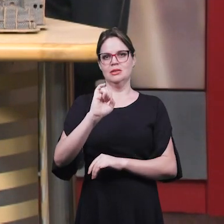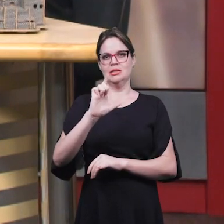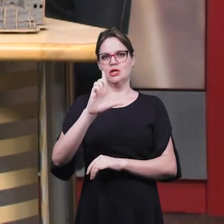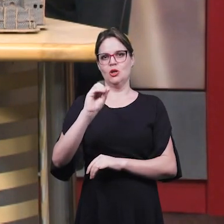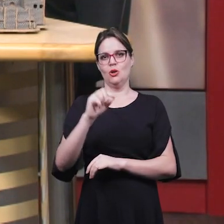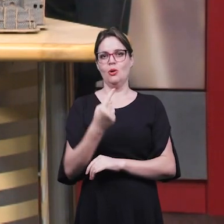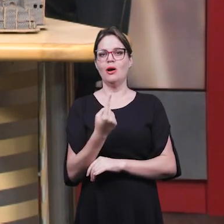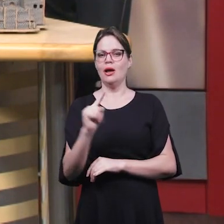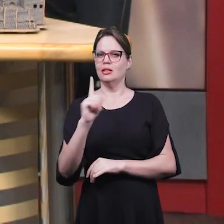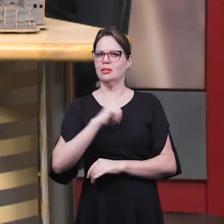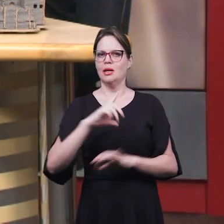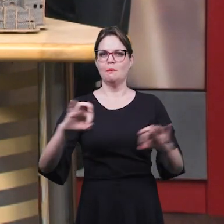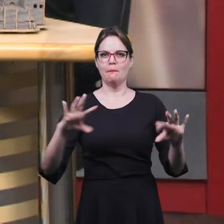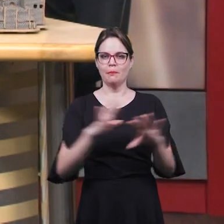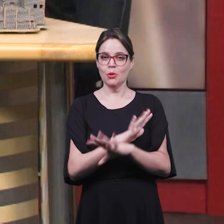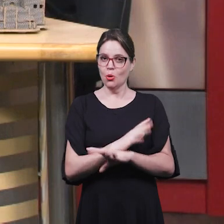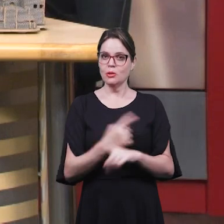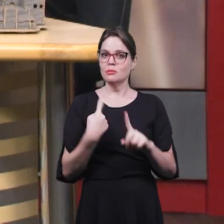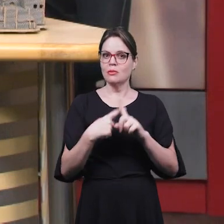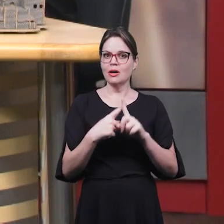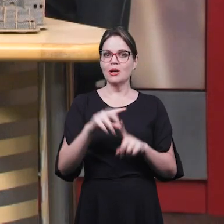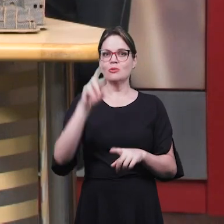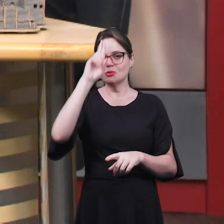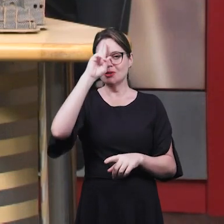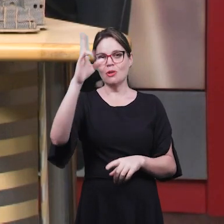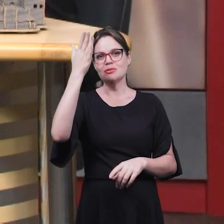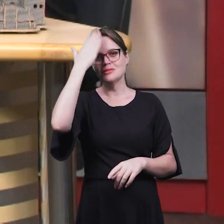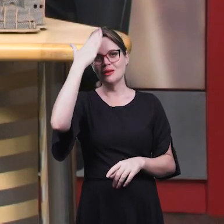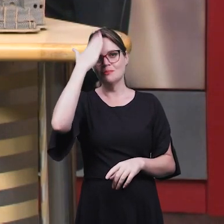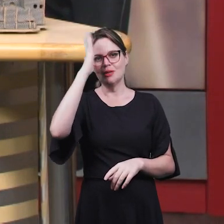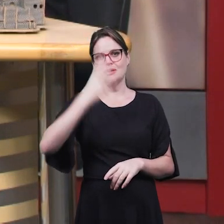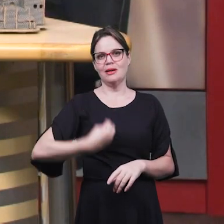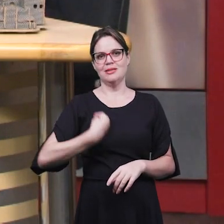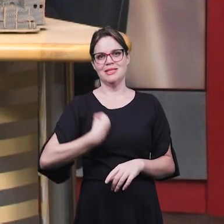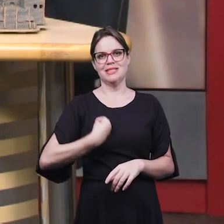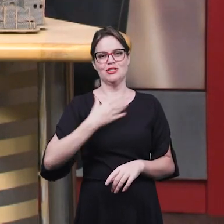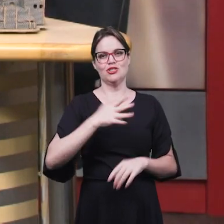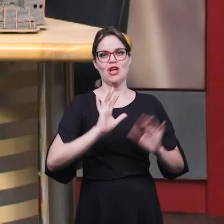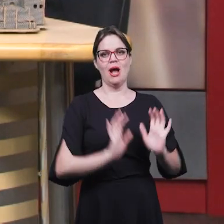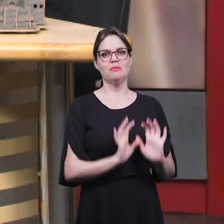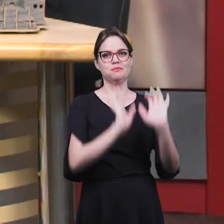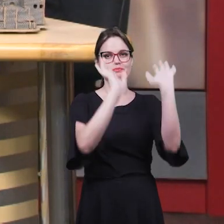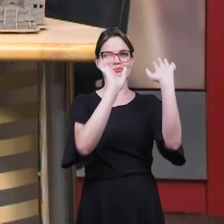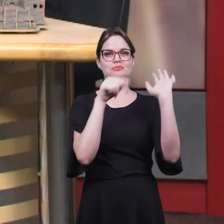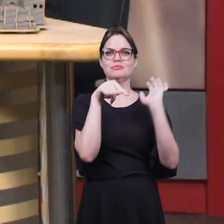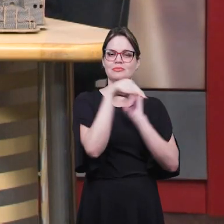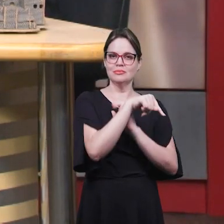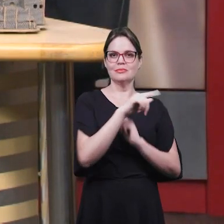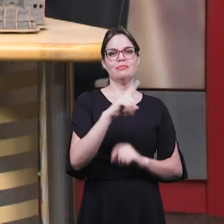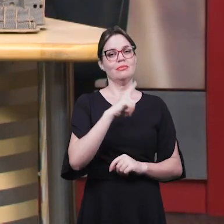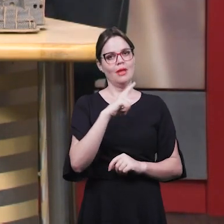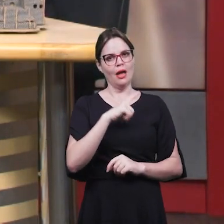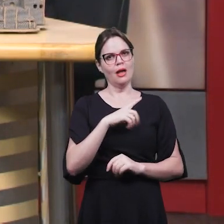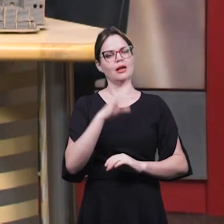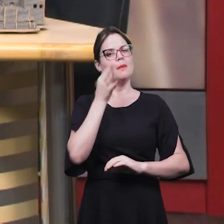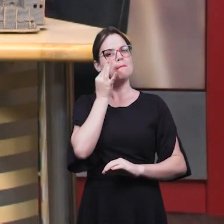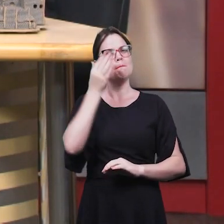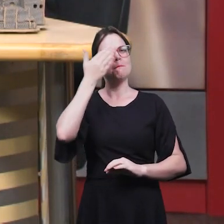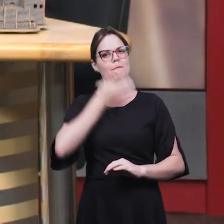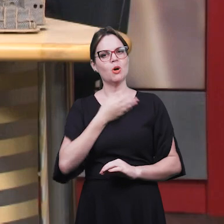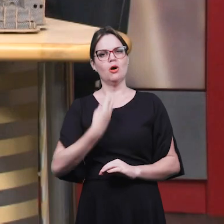coloca um detalhezinho ali para nos falar que existiu a Torre de Siloé,